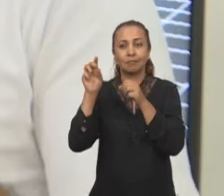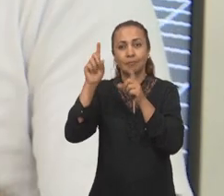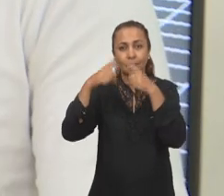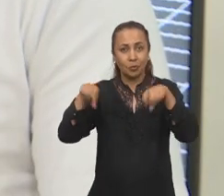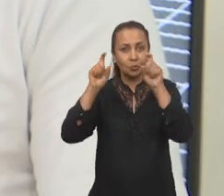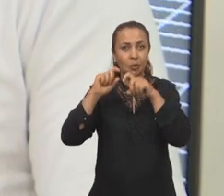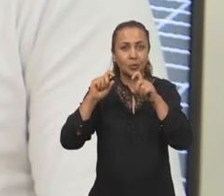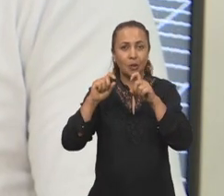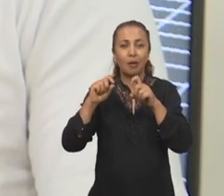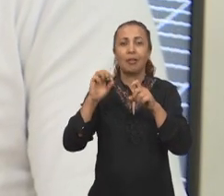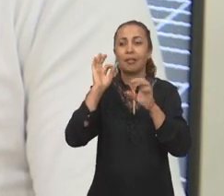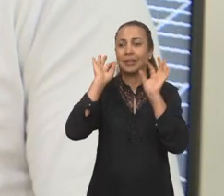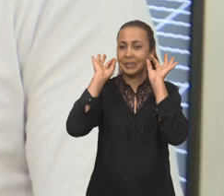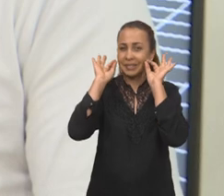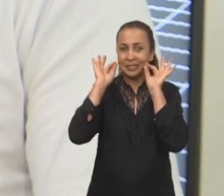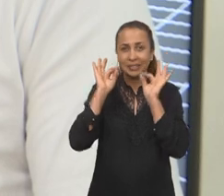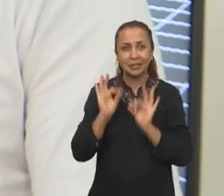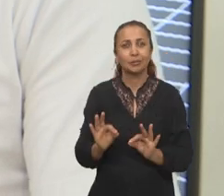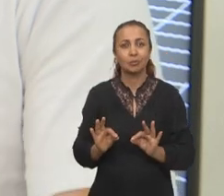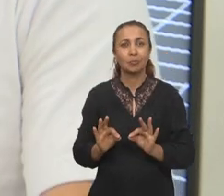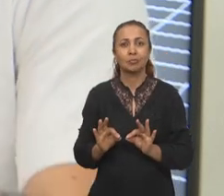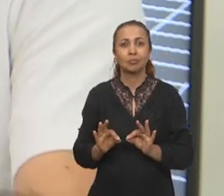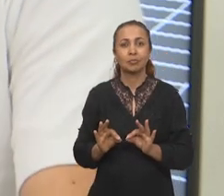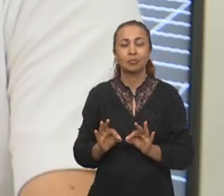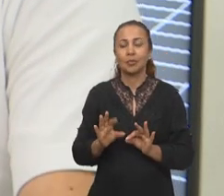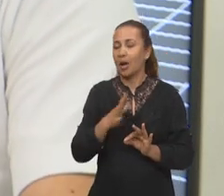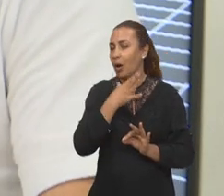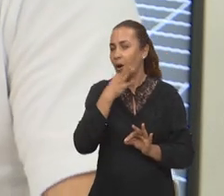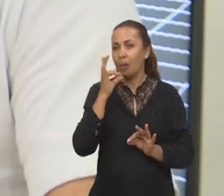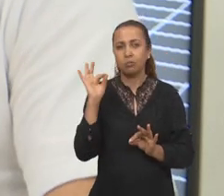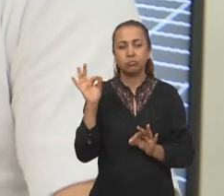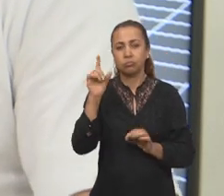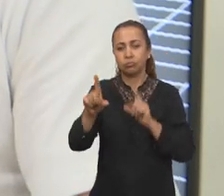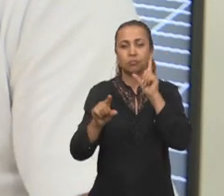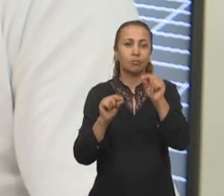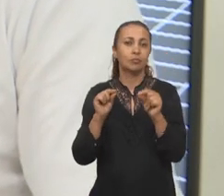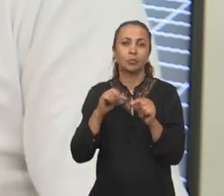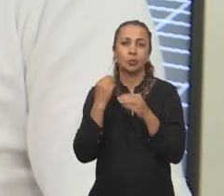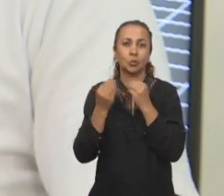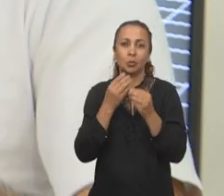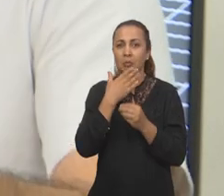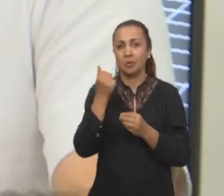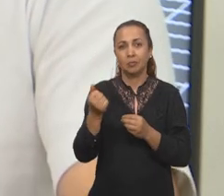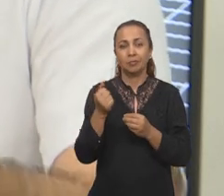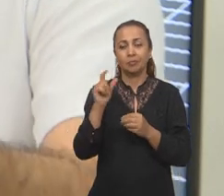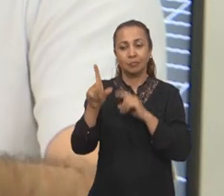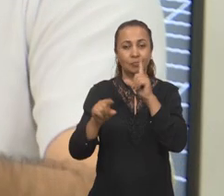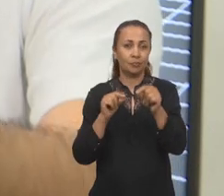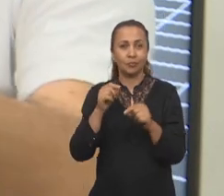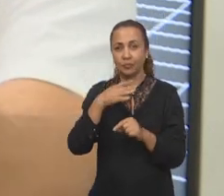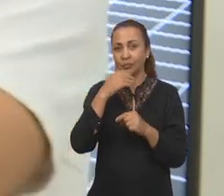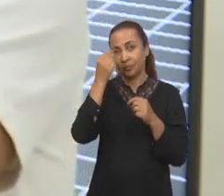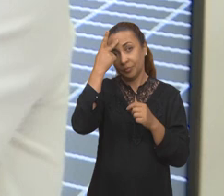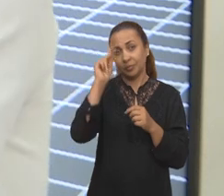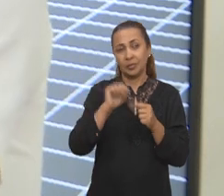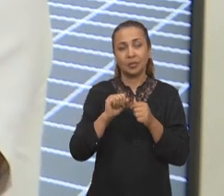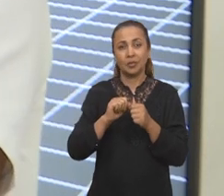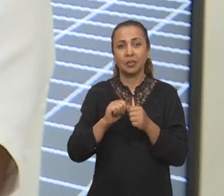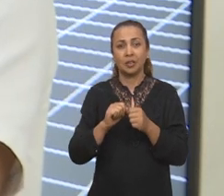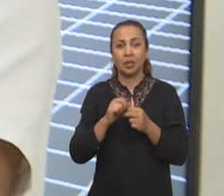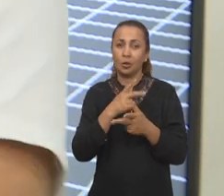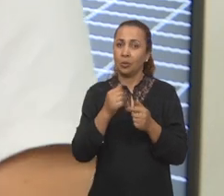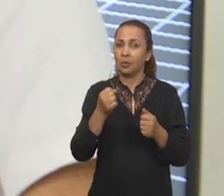de fato é é uma decisão ótima né Em que sentido ótima é a melhor decisão a ser tomada dentro